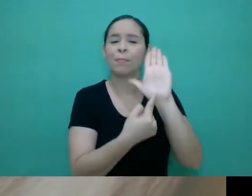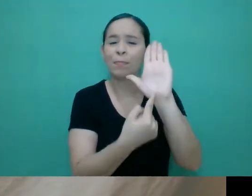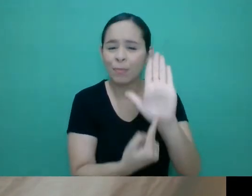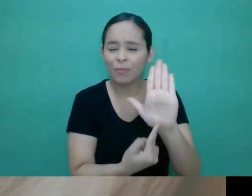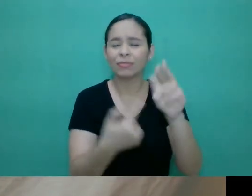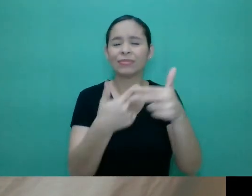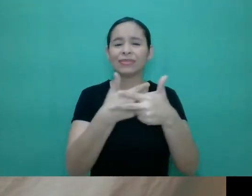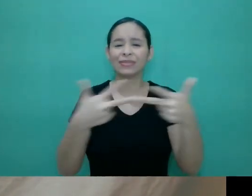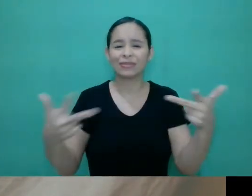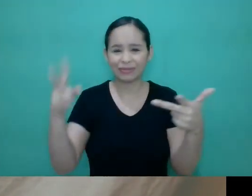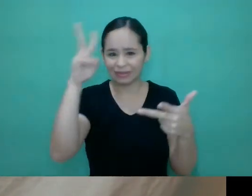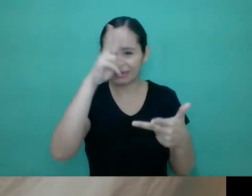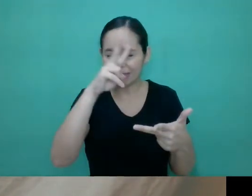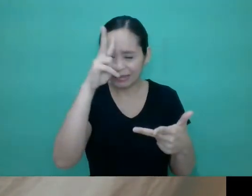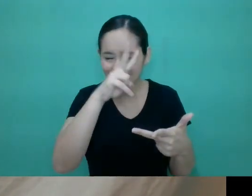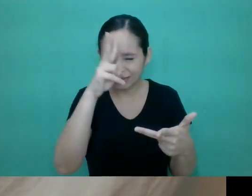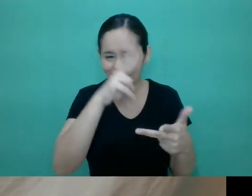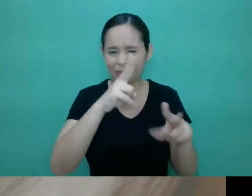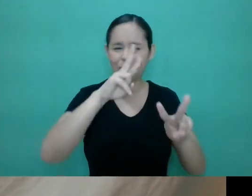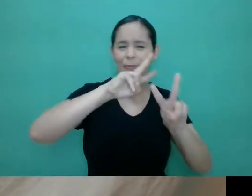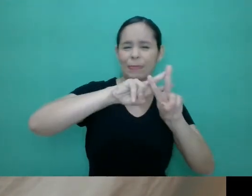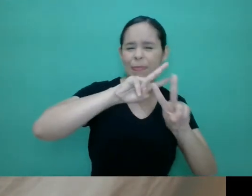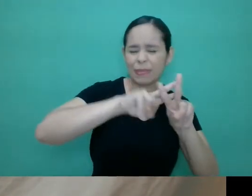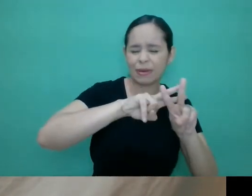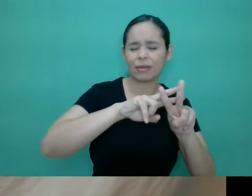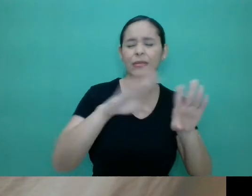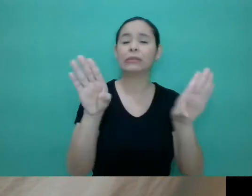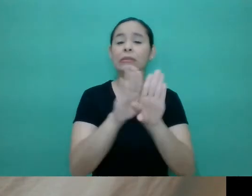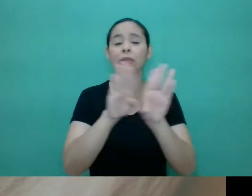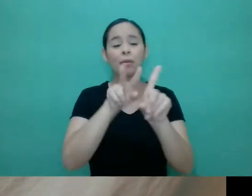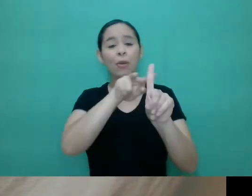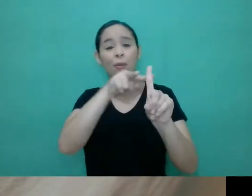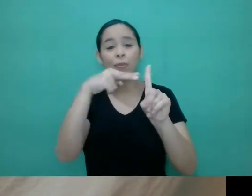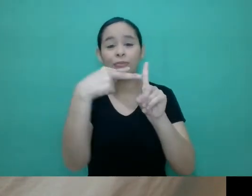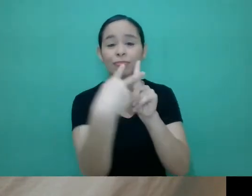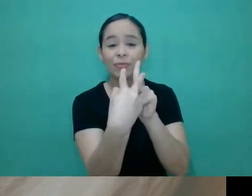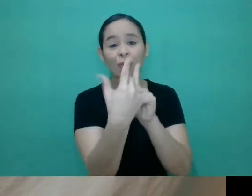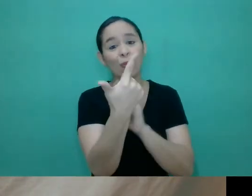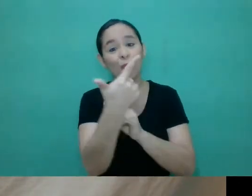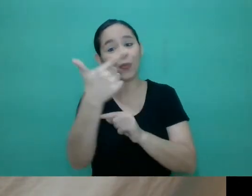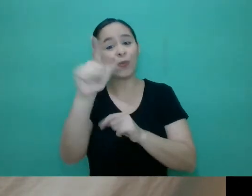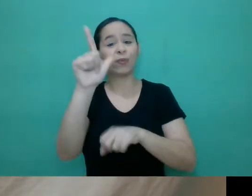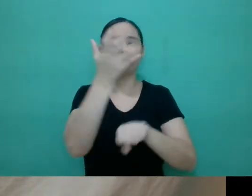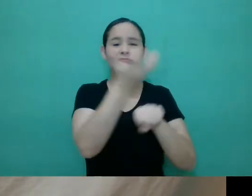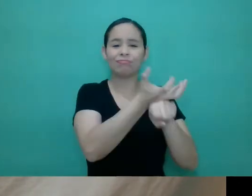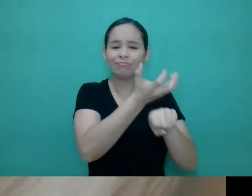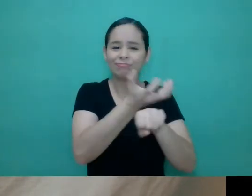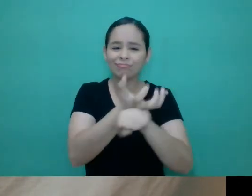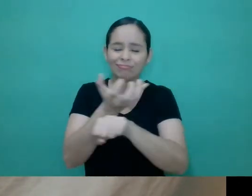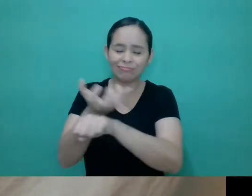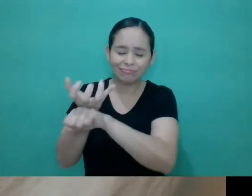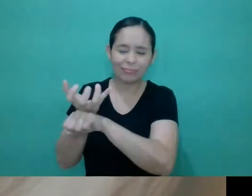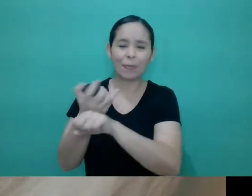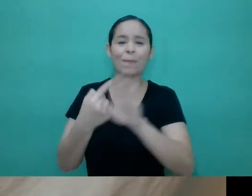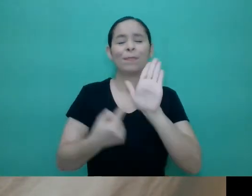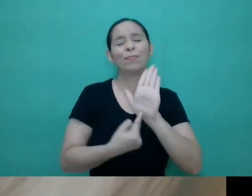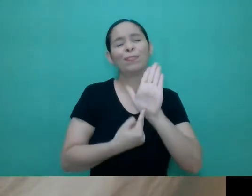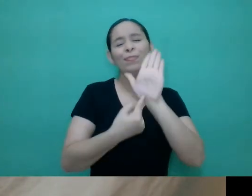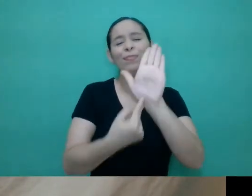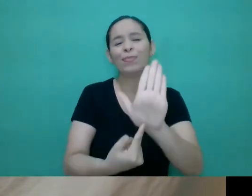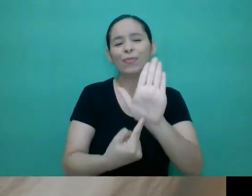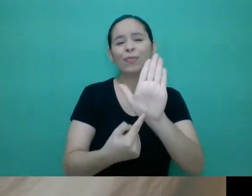também com vários pontos de vista de outras disciplinas da época, traz, por